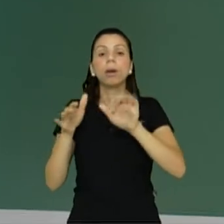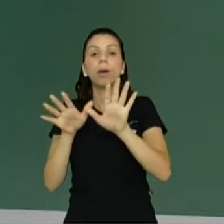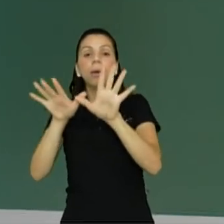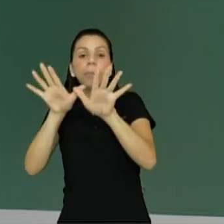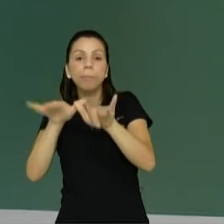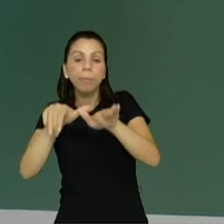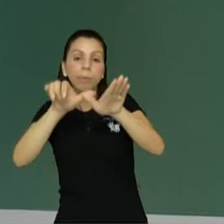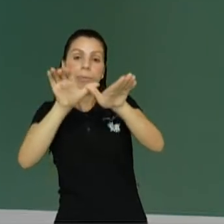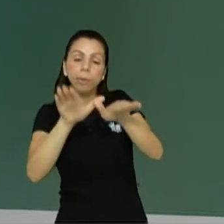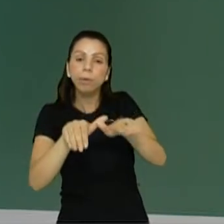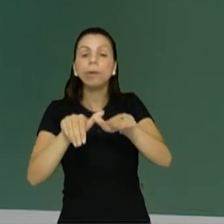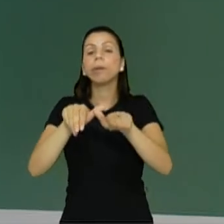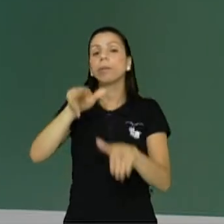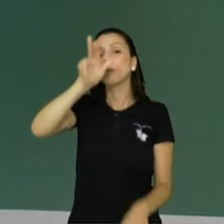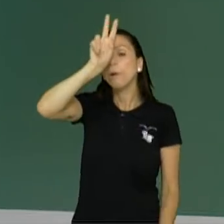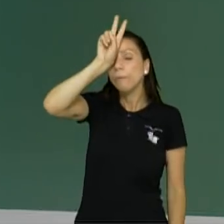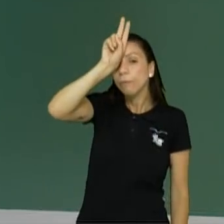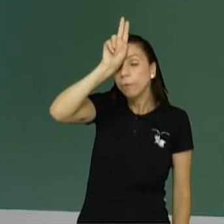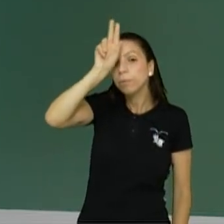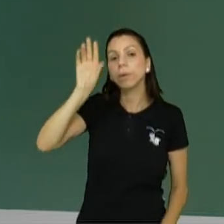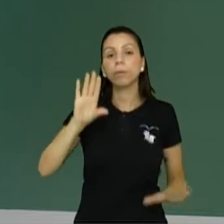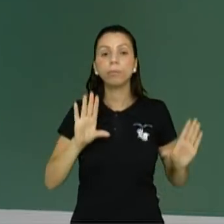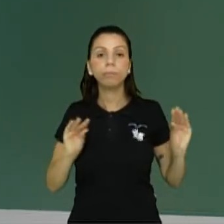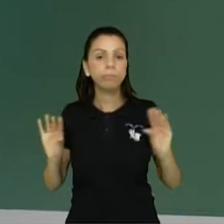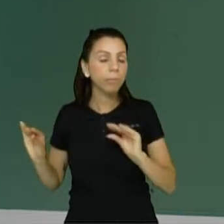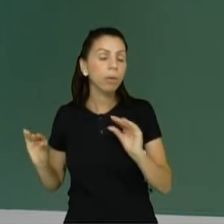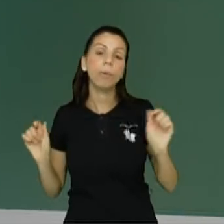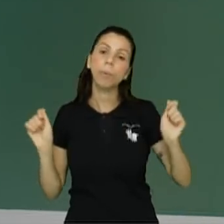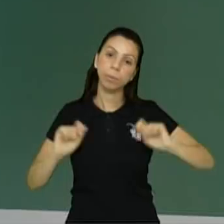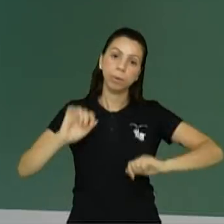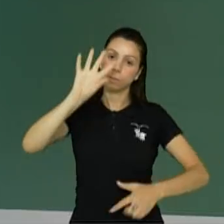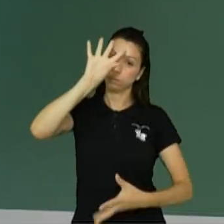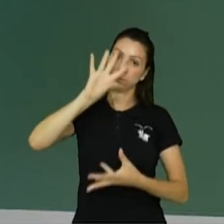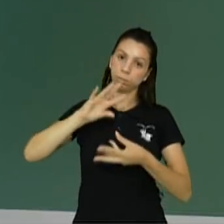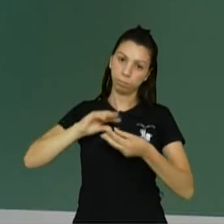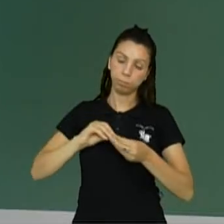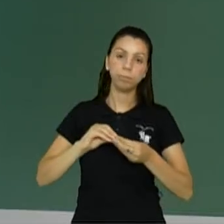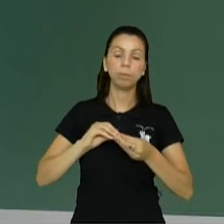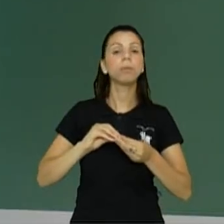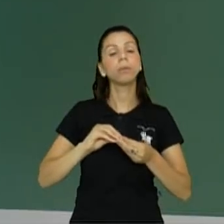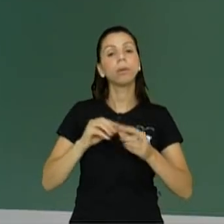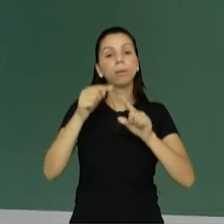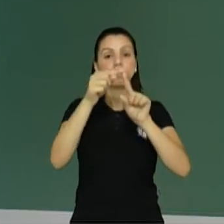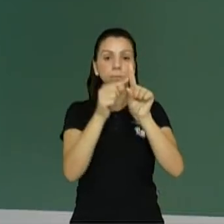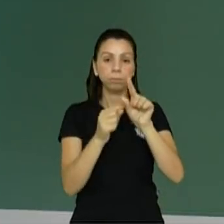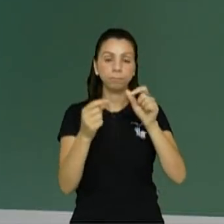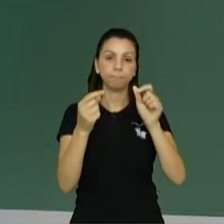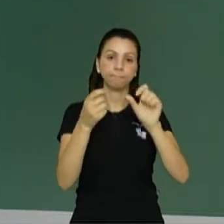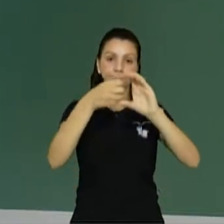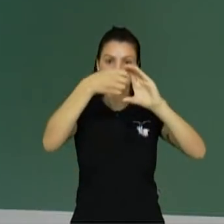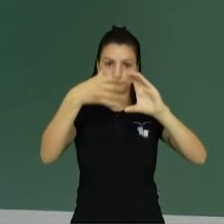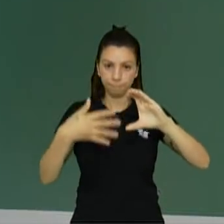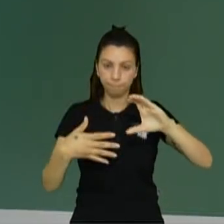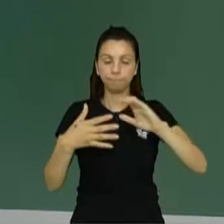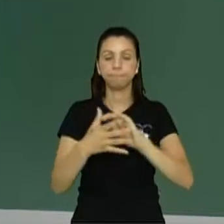ou até mesmo um caranguejo, você já consegue entender esse tipo de característica. Mas vamos dar sequência ao assunto.